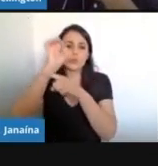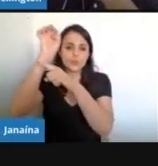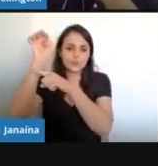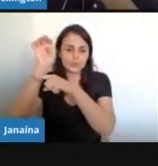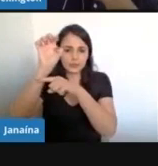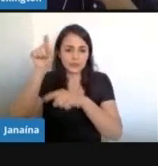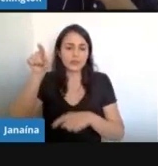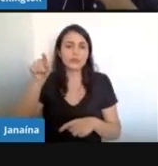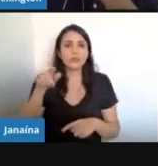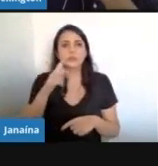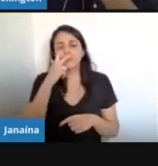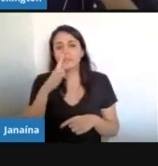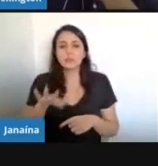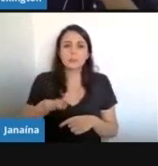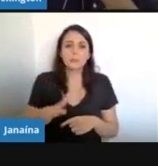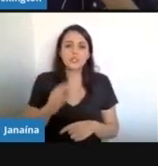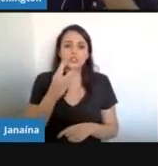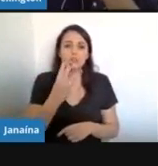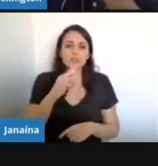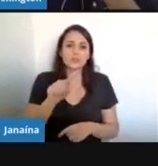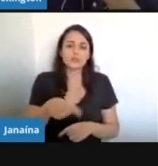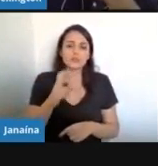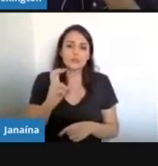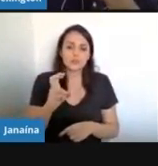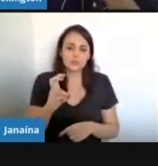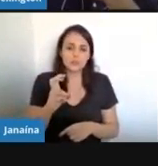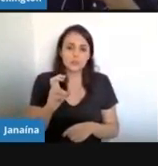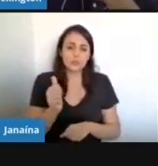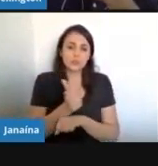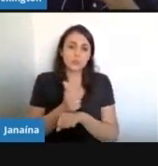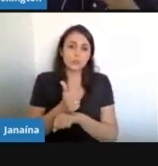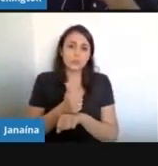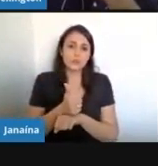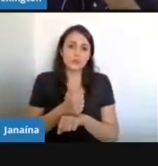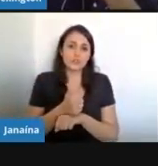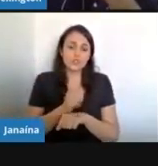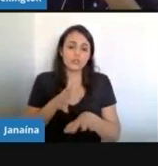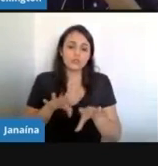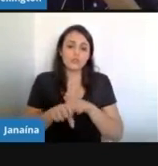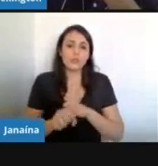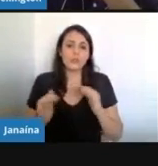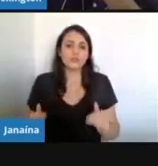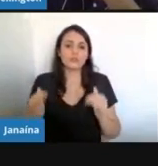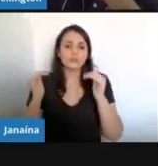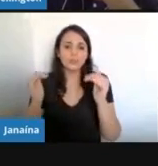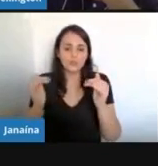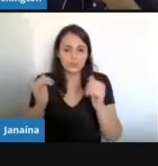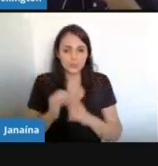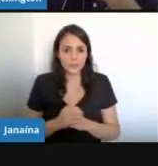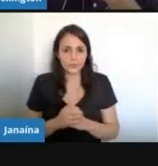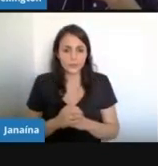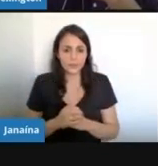estadual, tem uma média de 3,5 profissionais de nível superior, né? Na